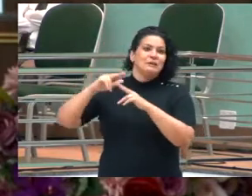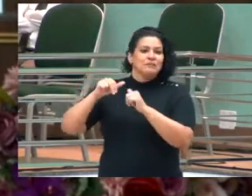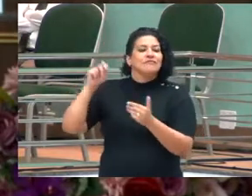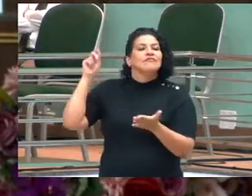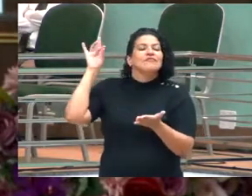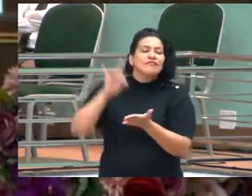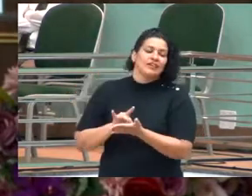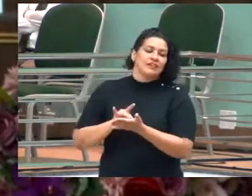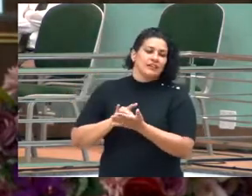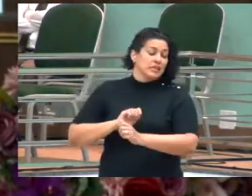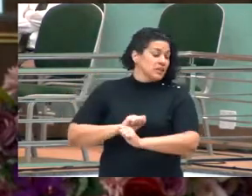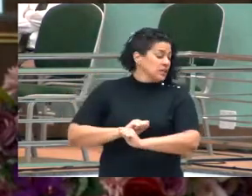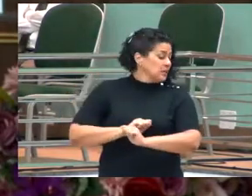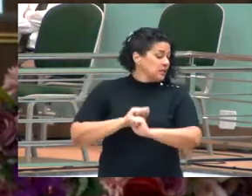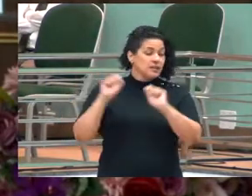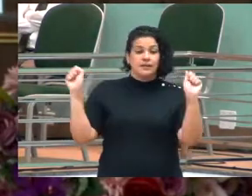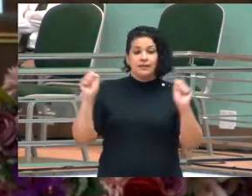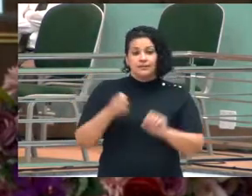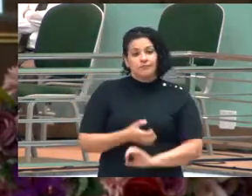impossível.